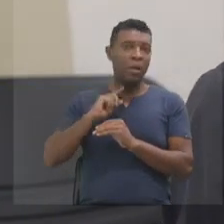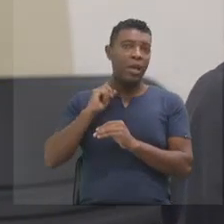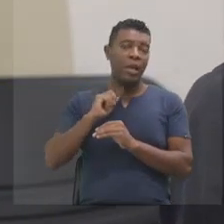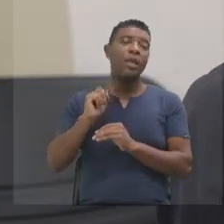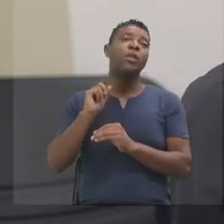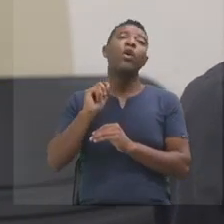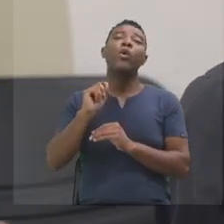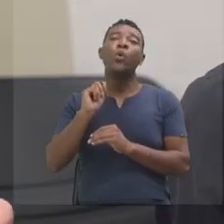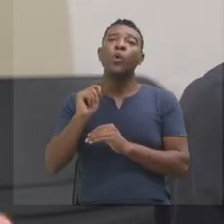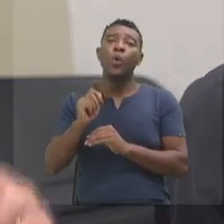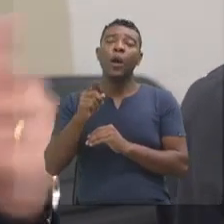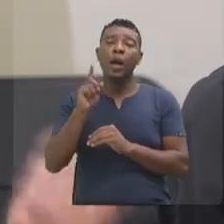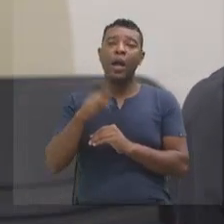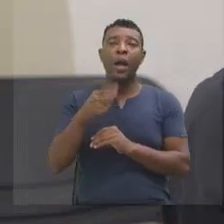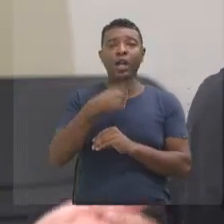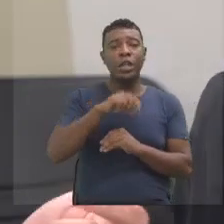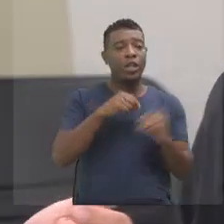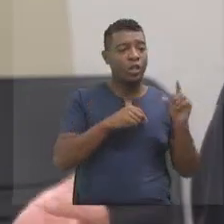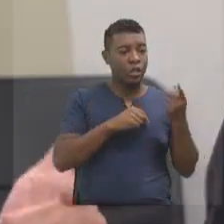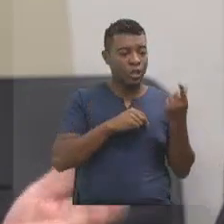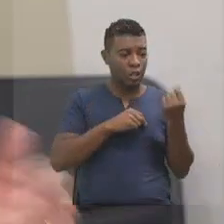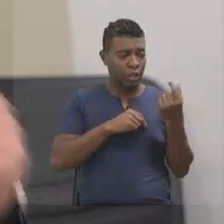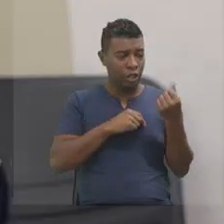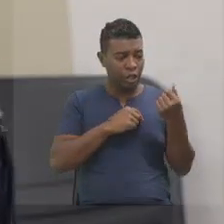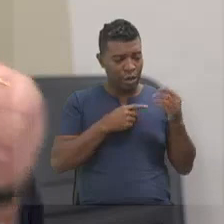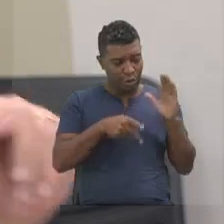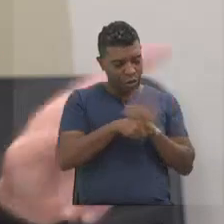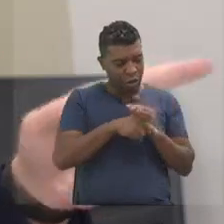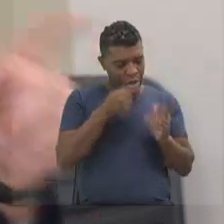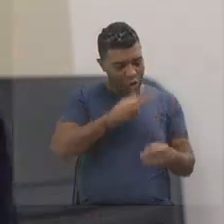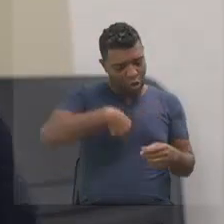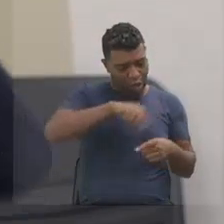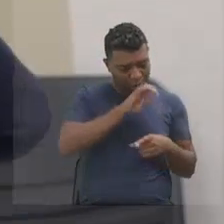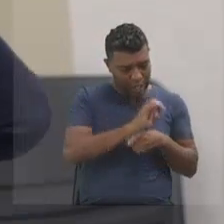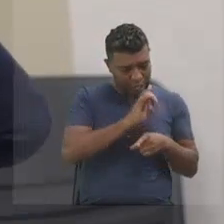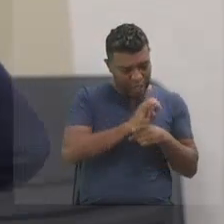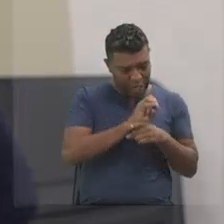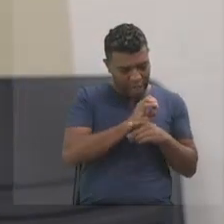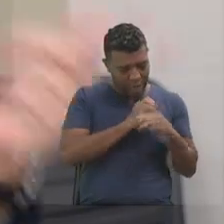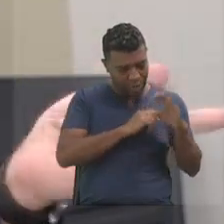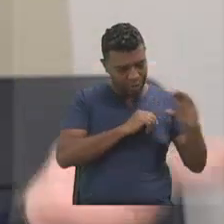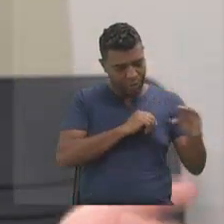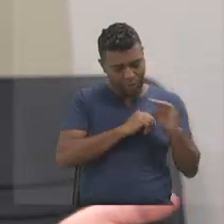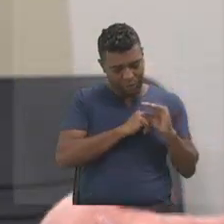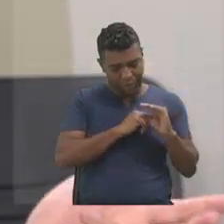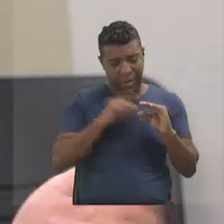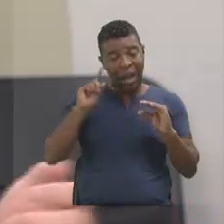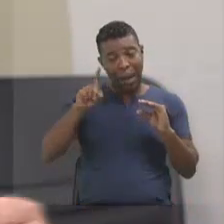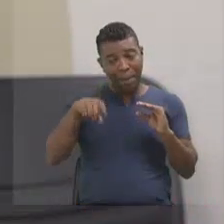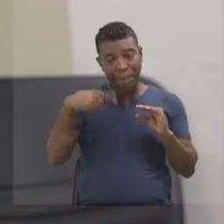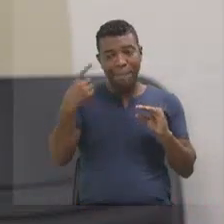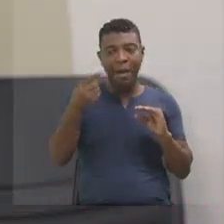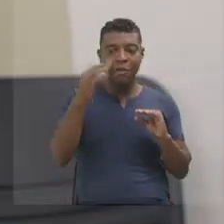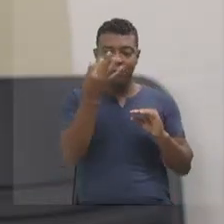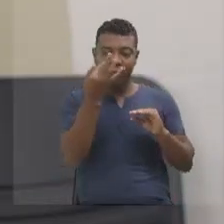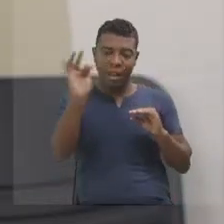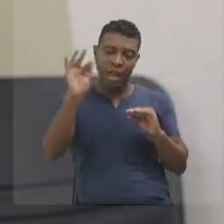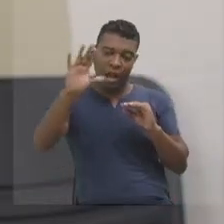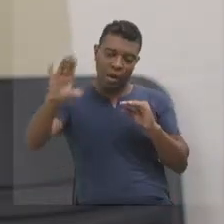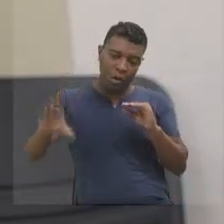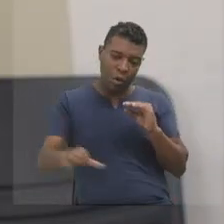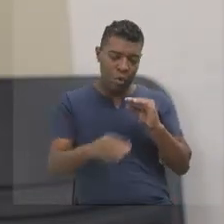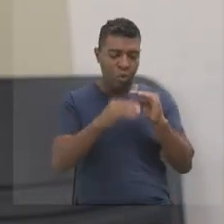o recurso nosso e some ao recurso Federal de PPI nos procedimentos estratégicos oncológicos por exemplo